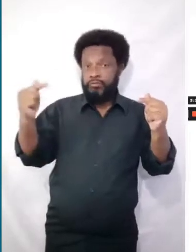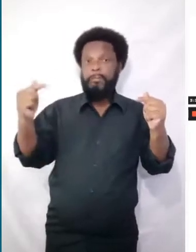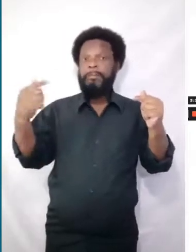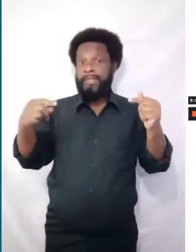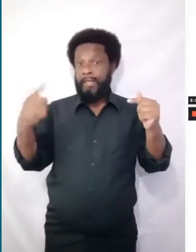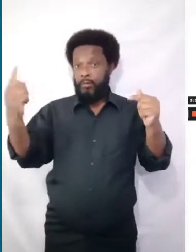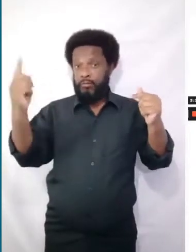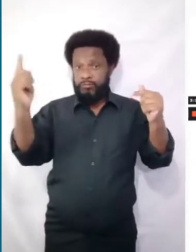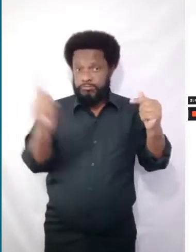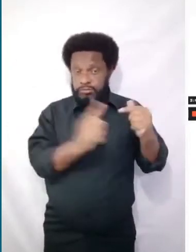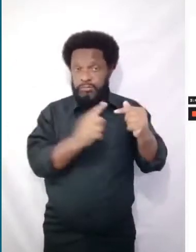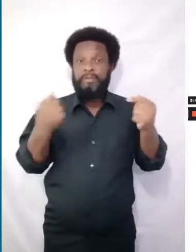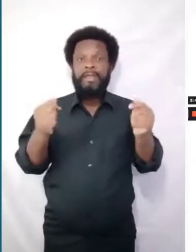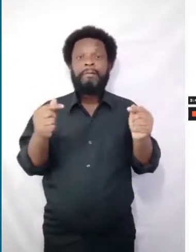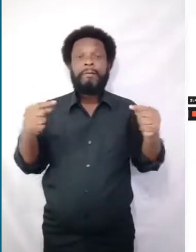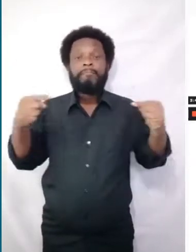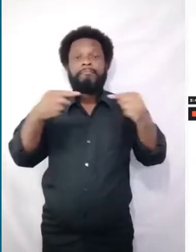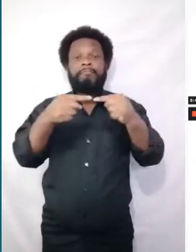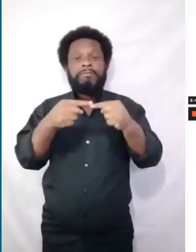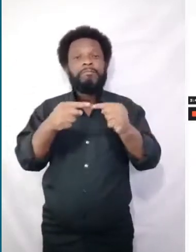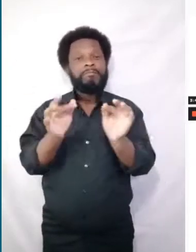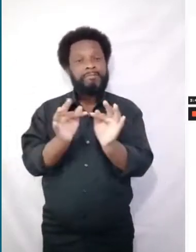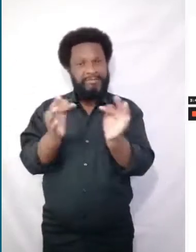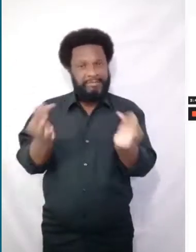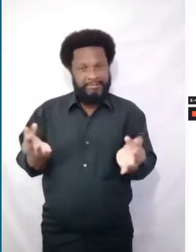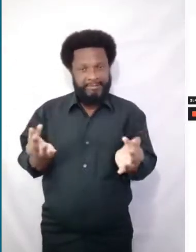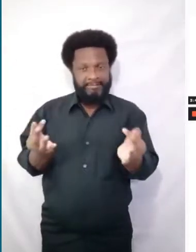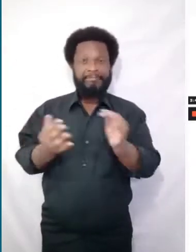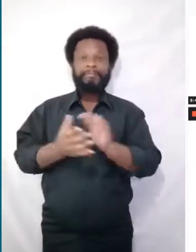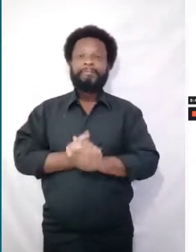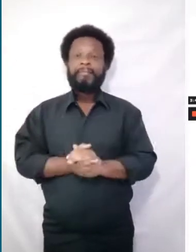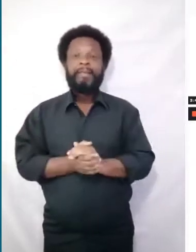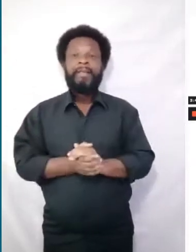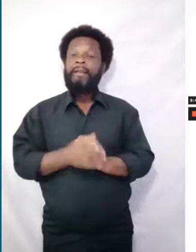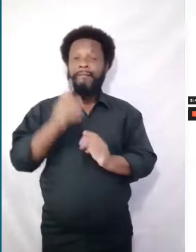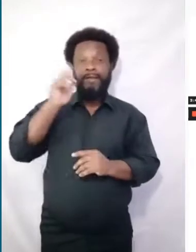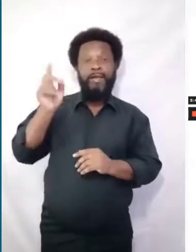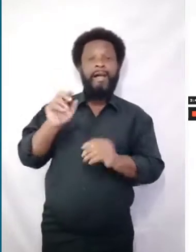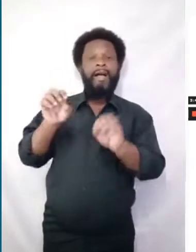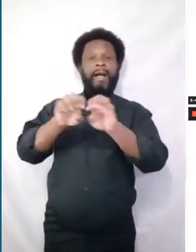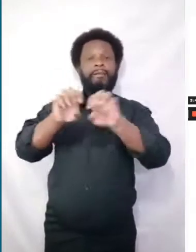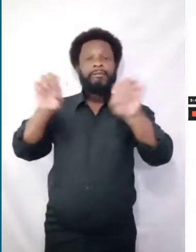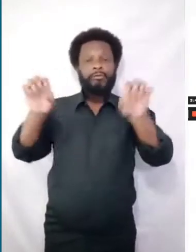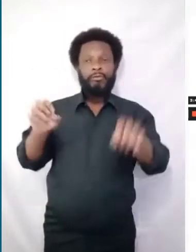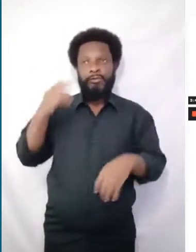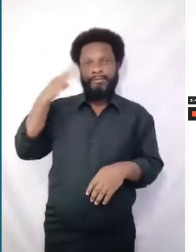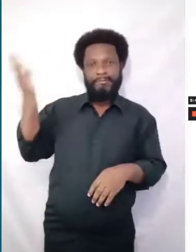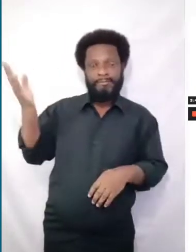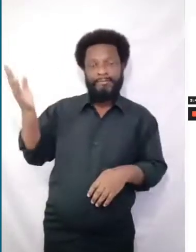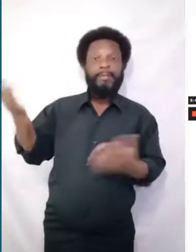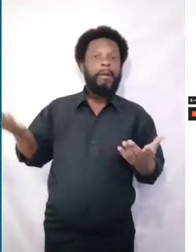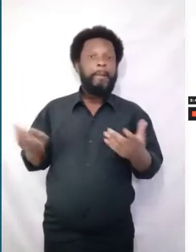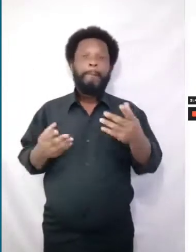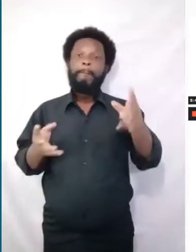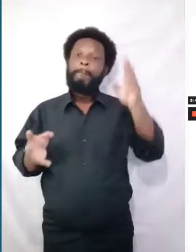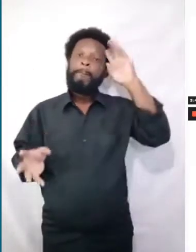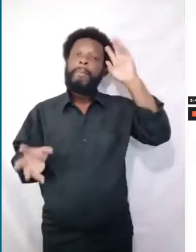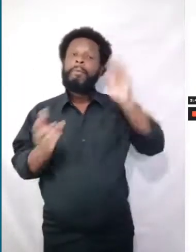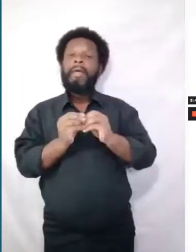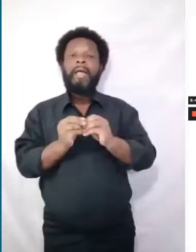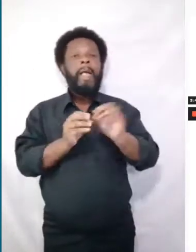na camada de valência, cada um precisa receber um elétron, Então vai ser formada uma ligação simples entre eles. Aí está a fórmula